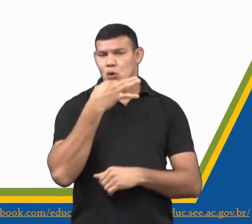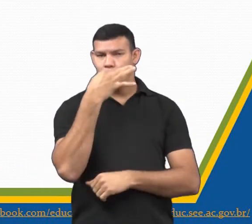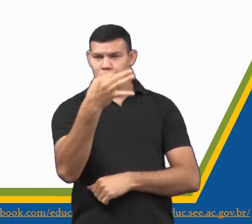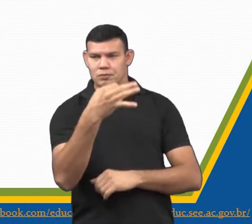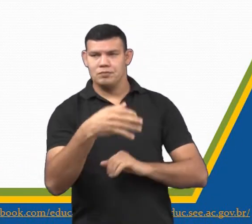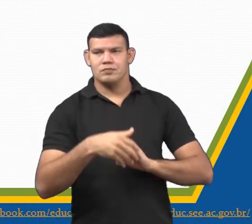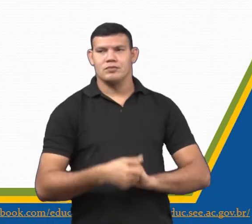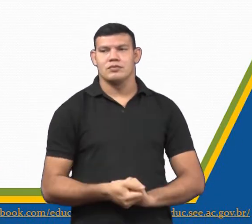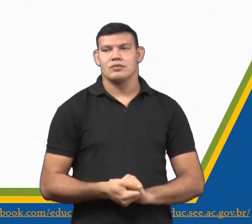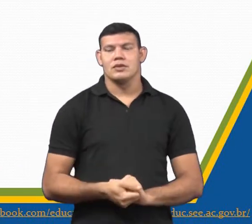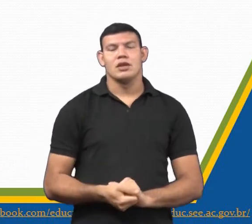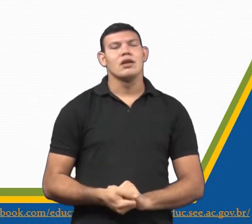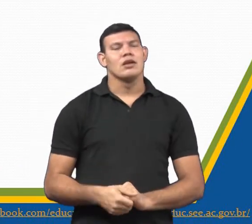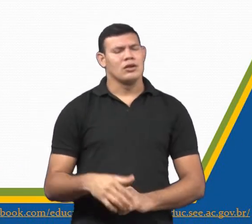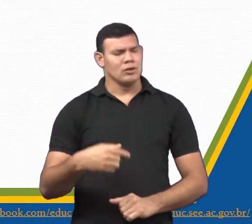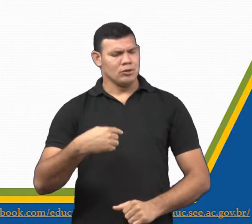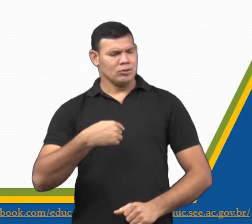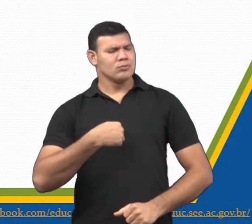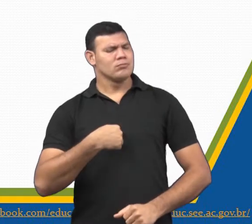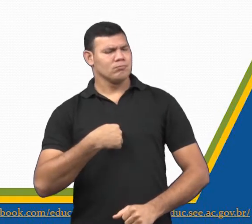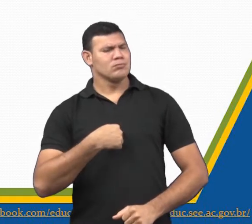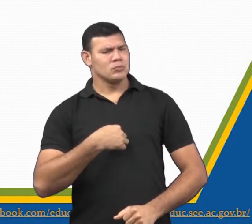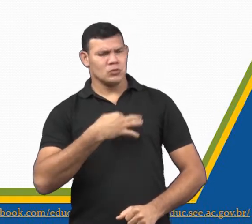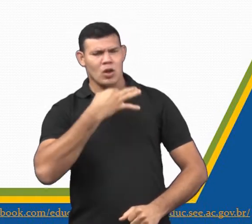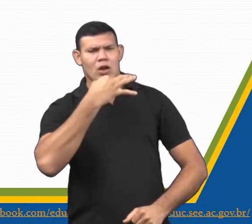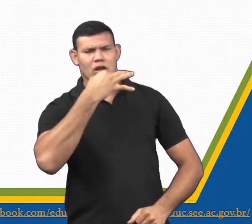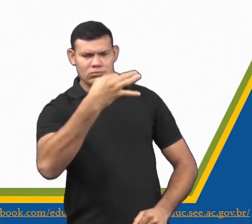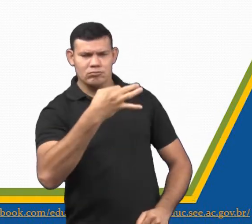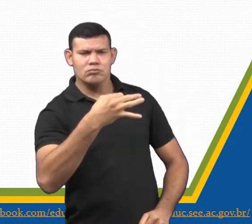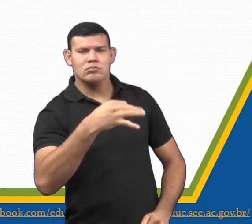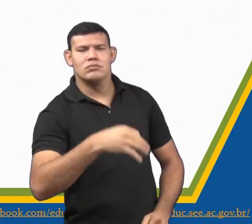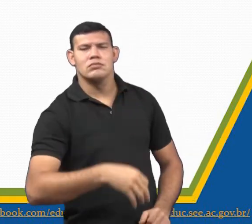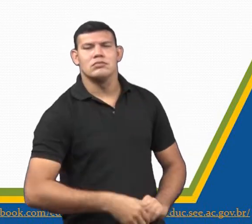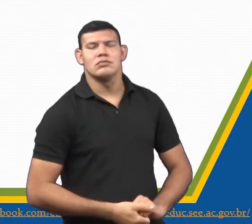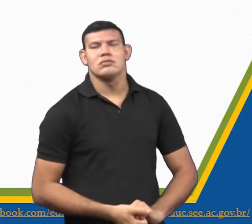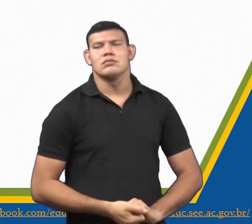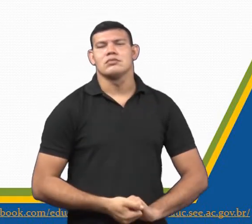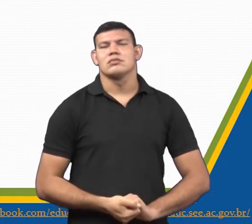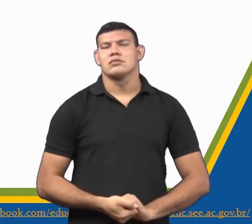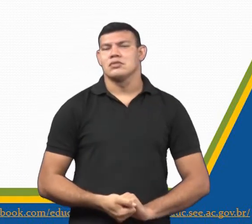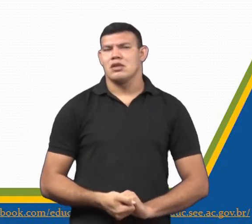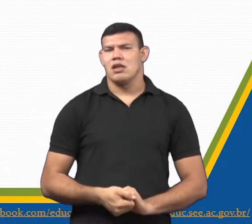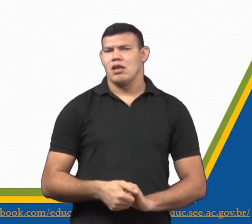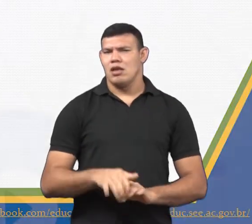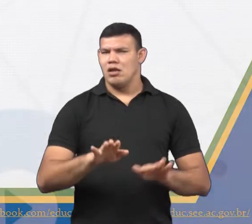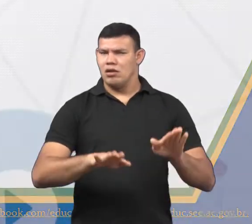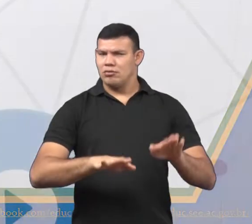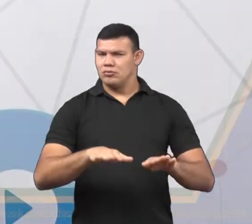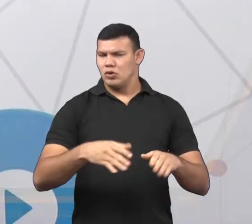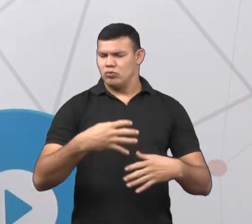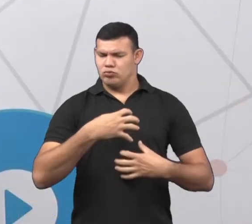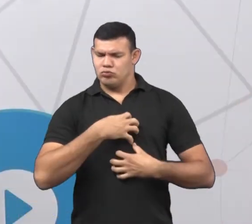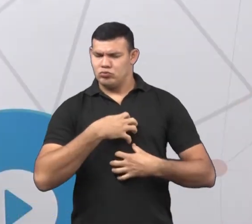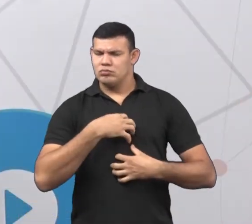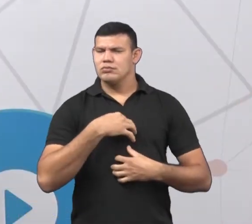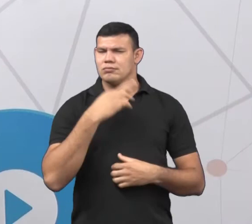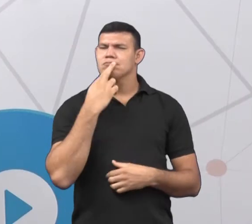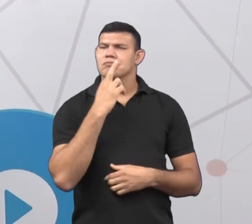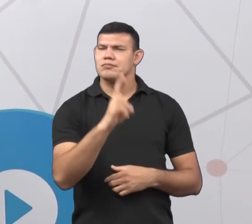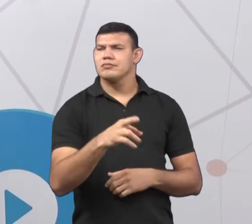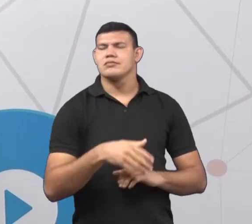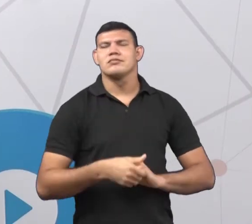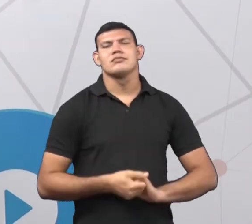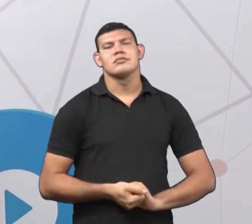opiniões. Bueno, yo opino que. É uma das maneiras que nós podemos responder esses questionamentos. Bueno,